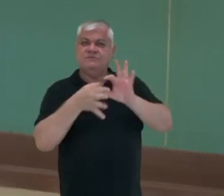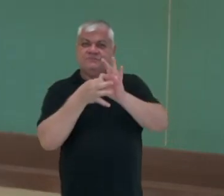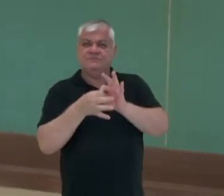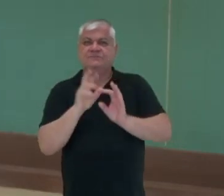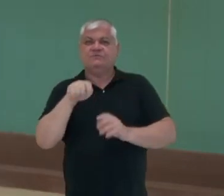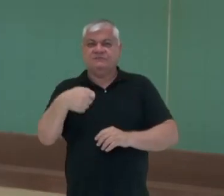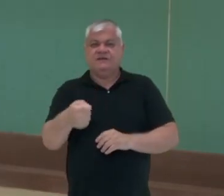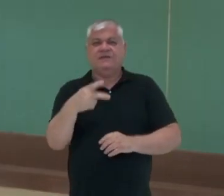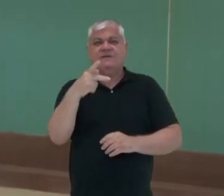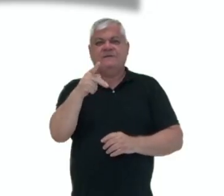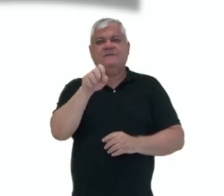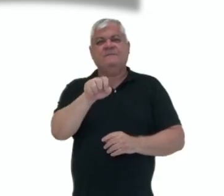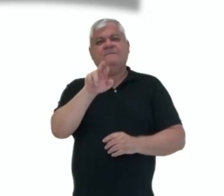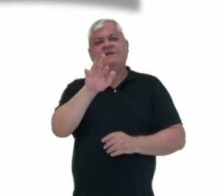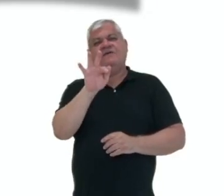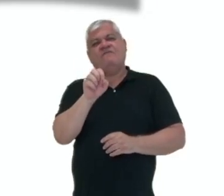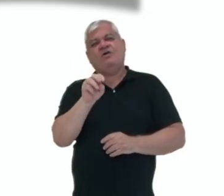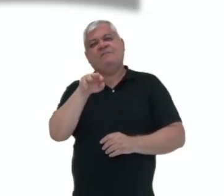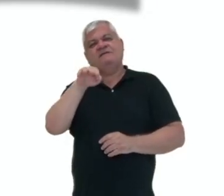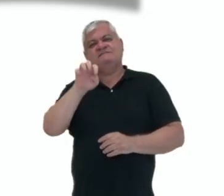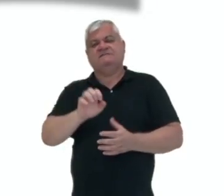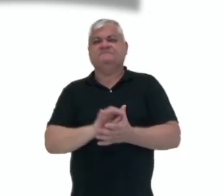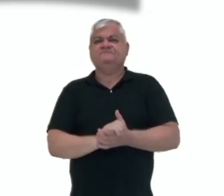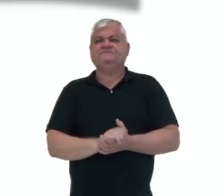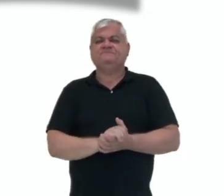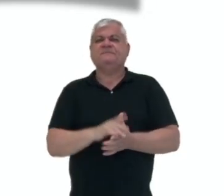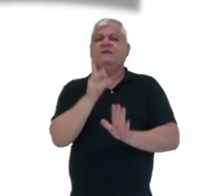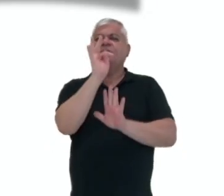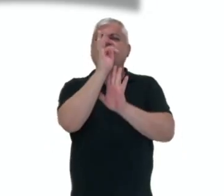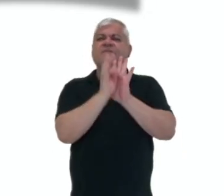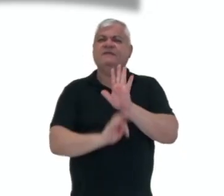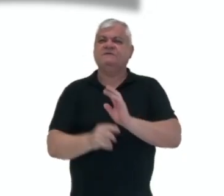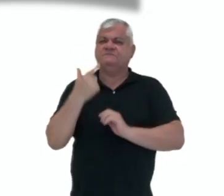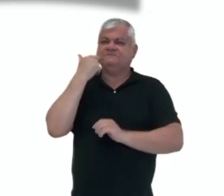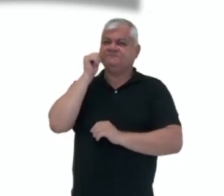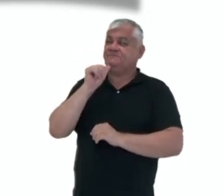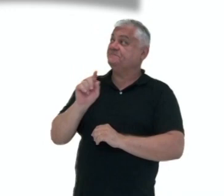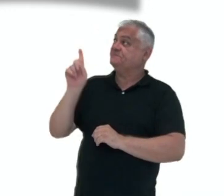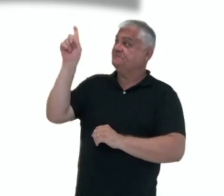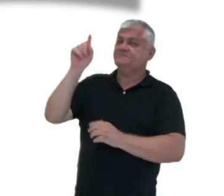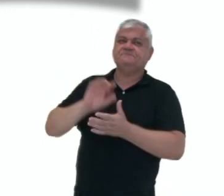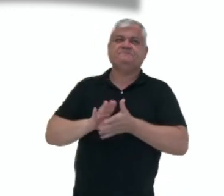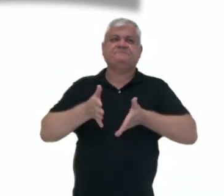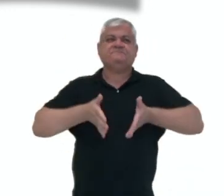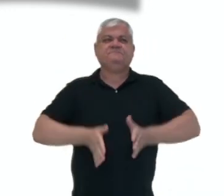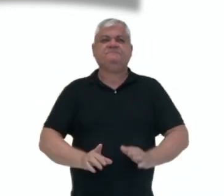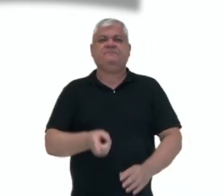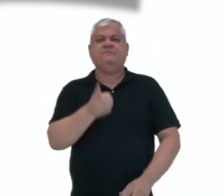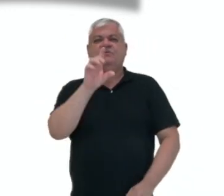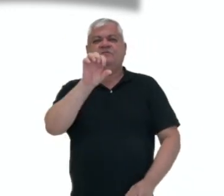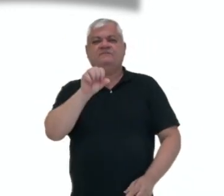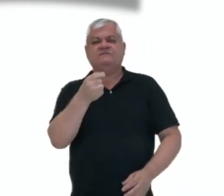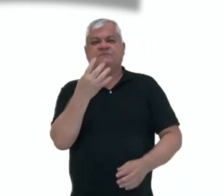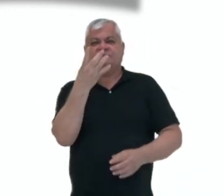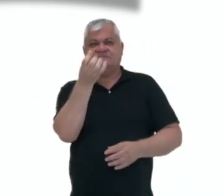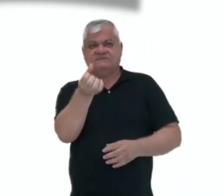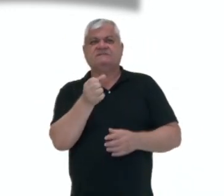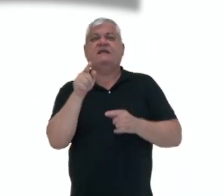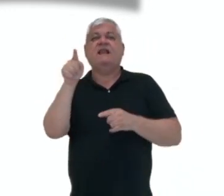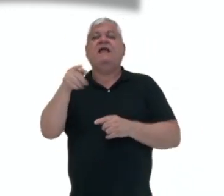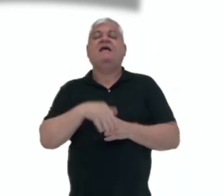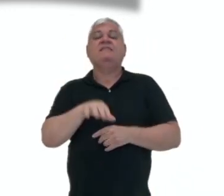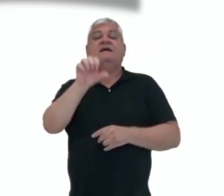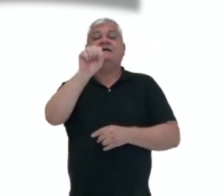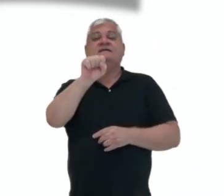ok? Então nós vamos falar um pouquinho sobre Marina Abramović. Nascida em 1946 em Belgrado, Sérvia,